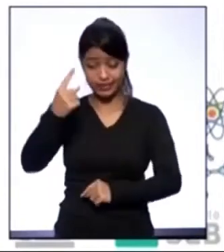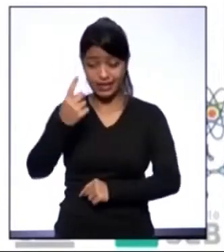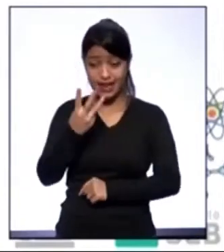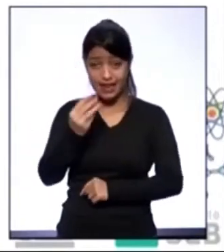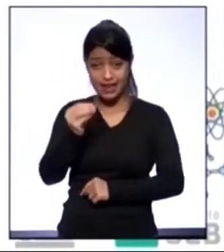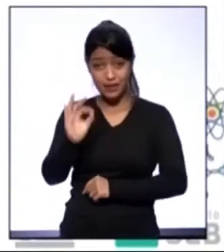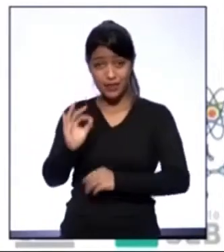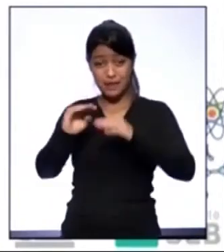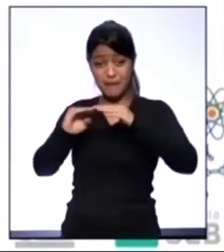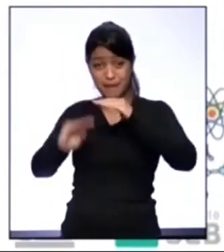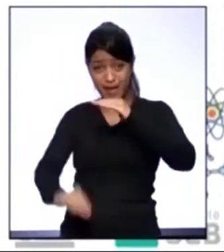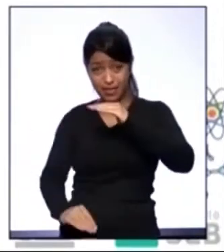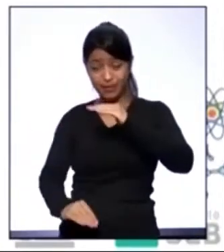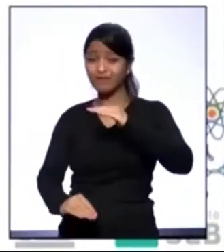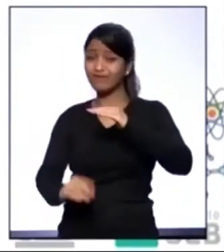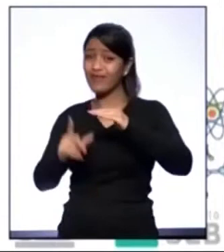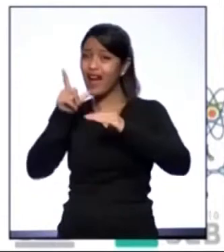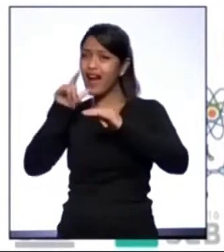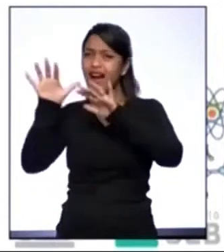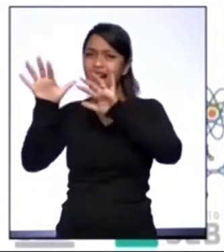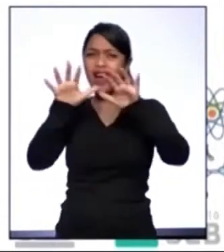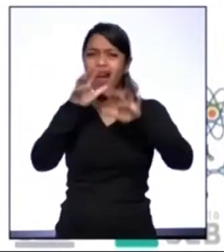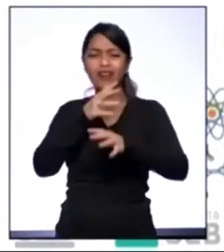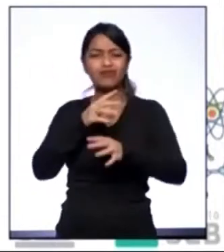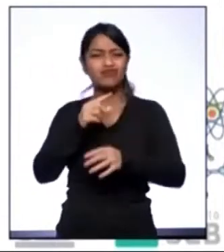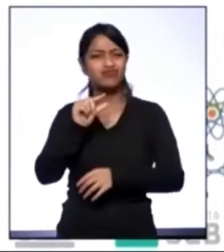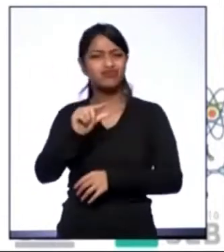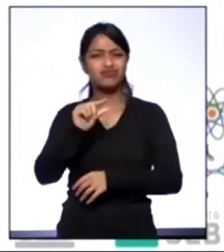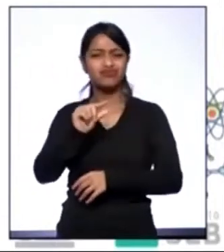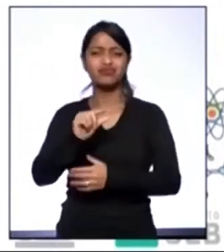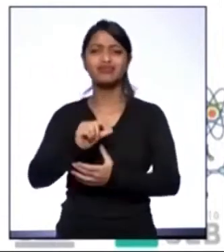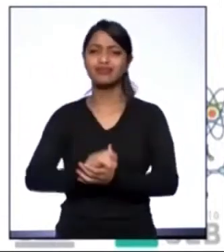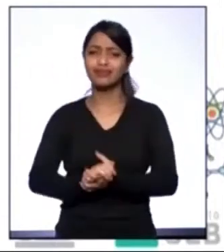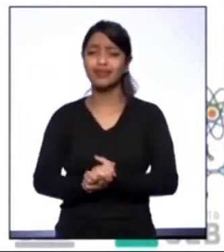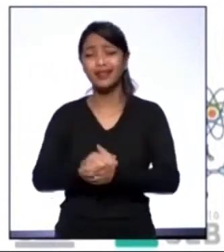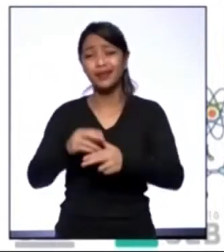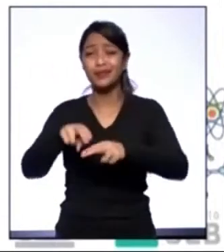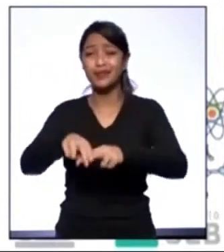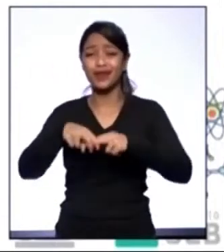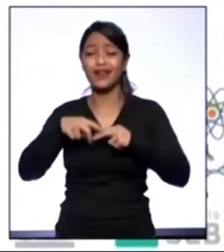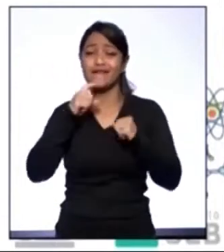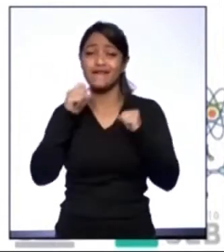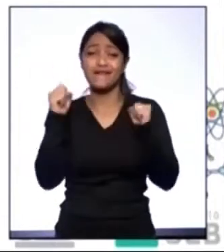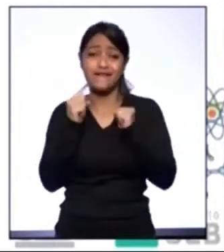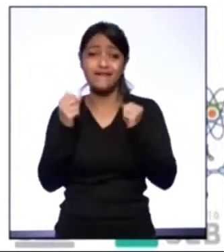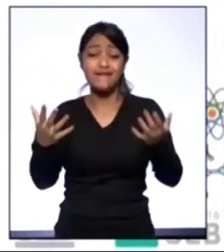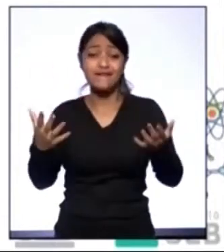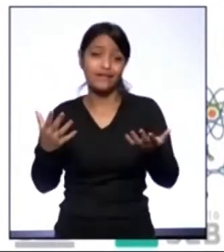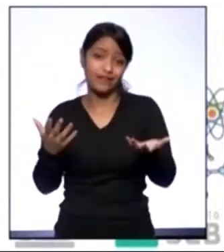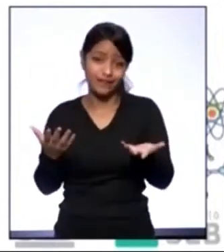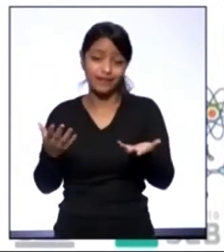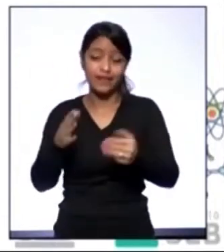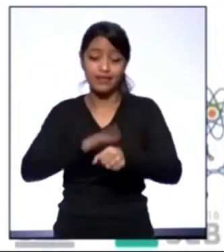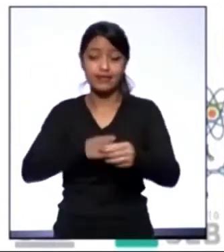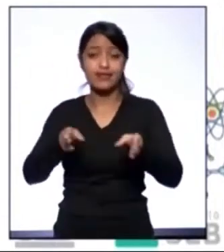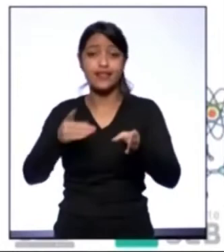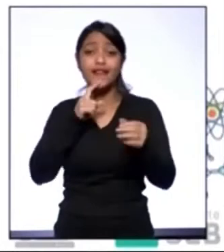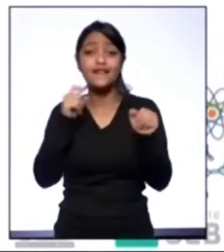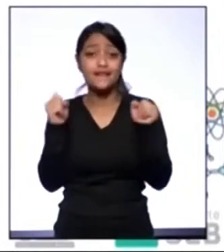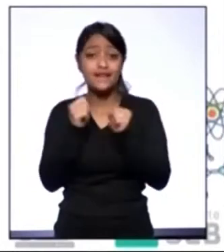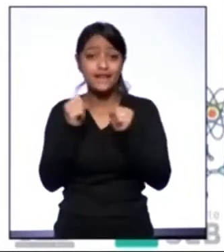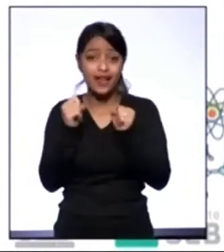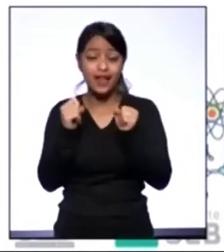crítica. A umidade está baixa, certo? É uma característica do inverno nessa região central do Brasil. O inverno traz